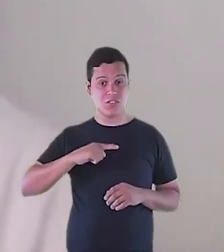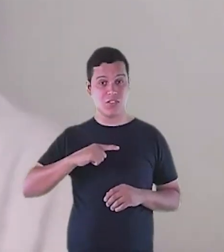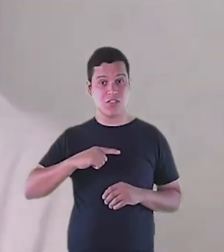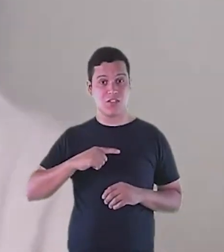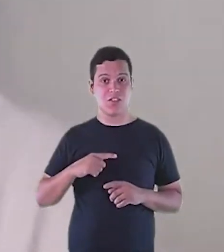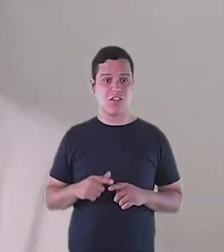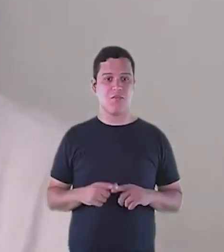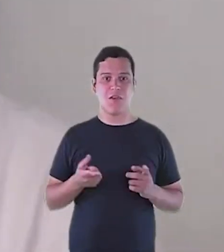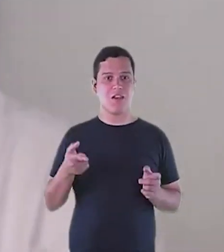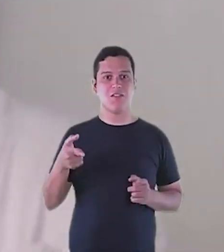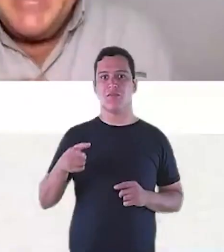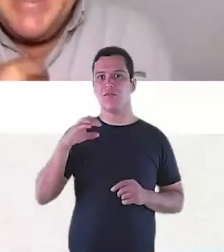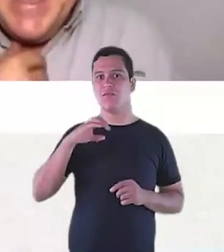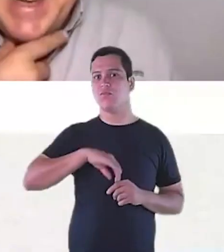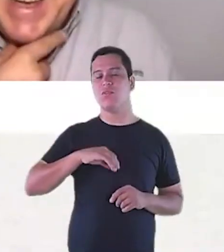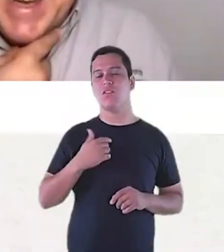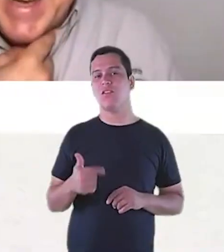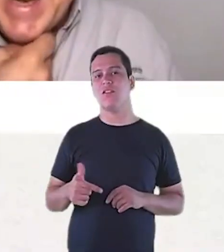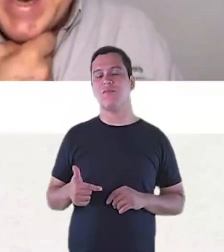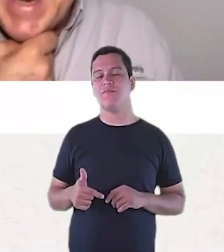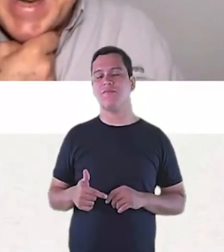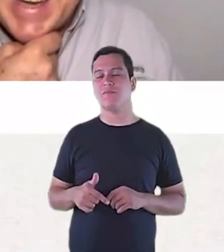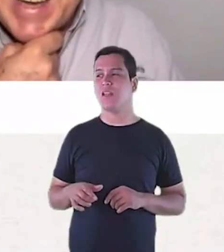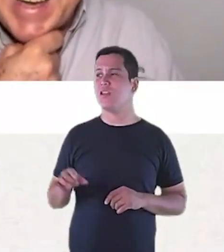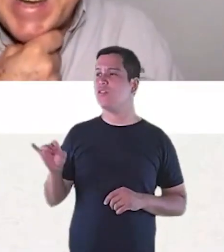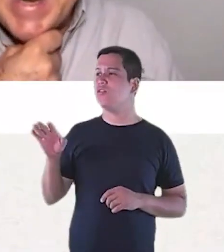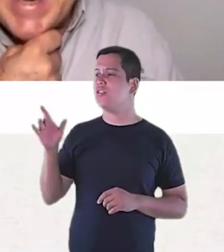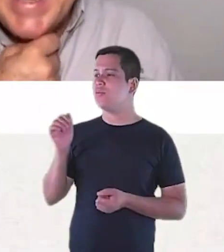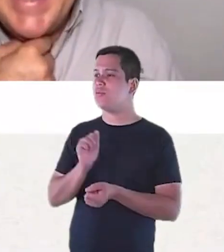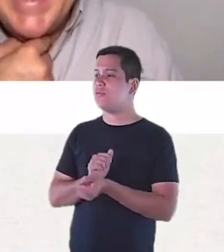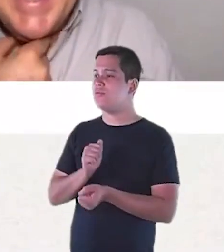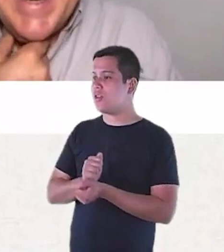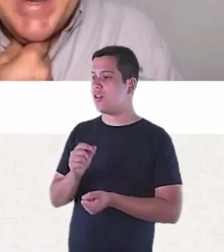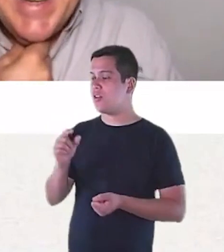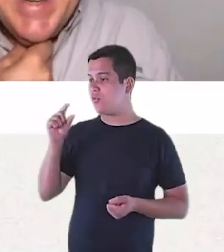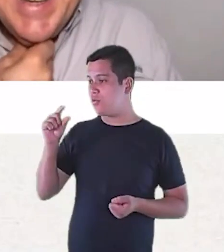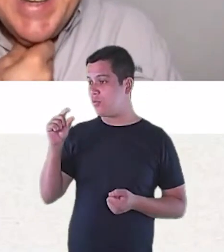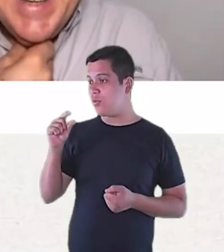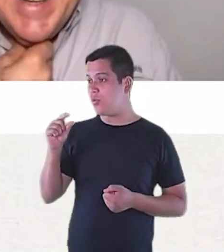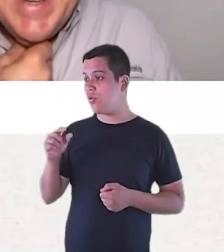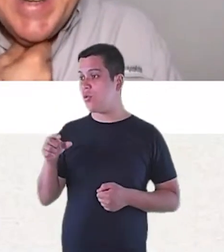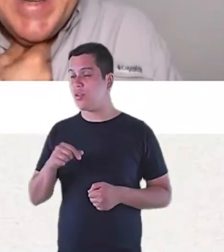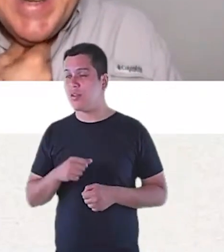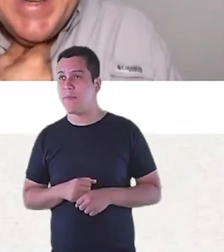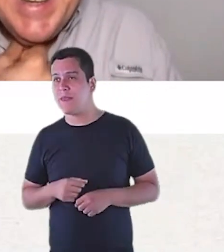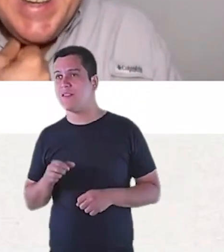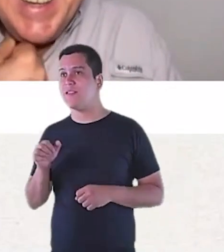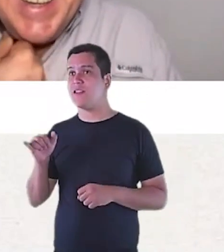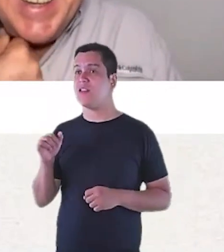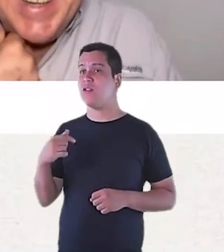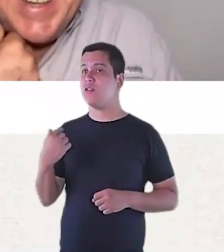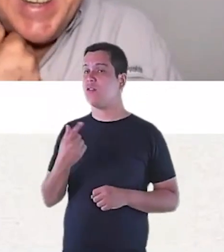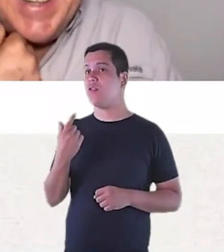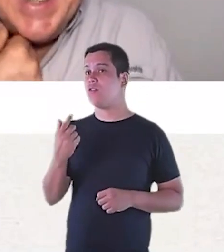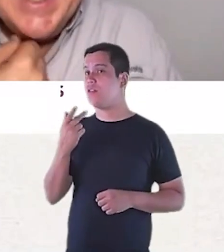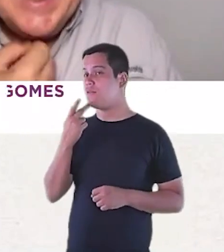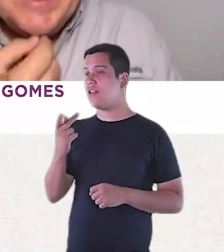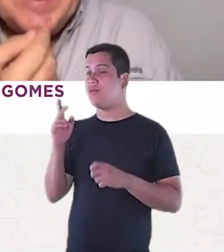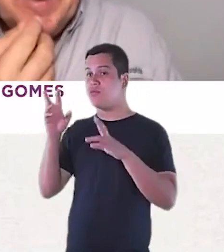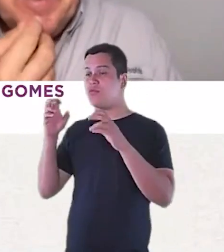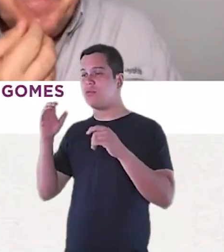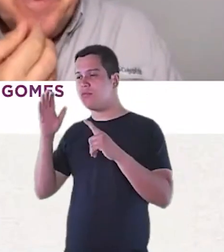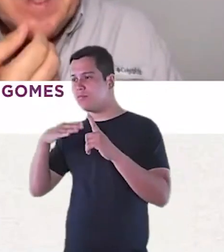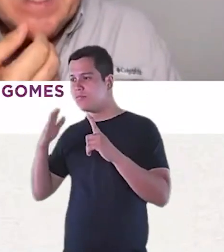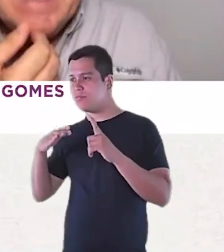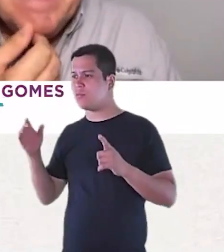mas não tem. Até te interrompendo rapidamente, se for levar para um caminho do misticismo, digamos assim,